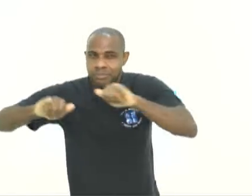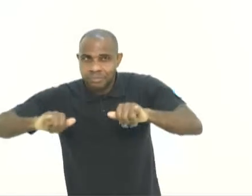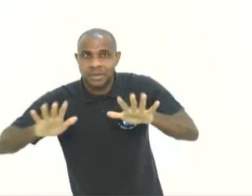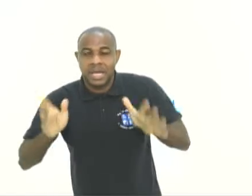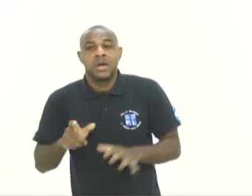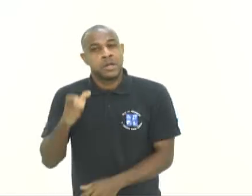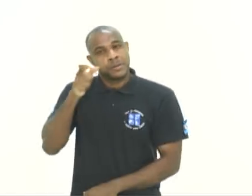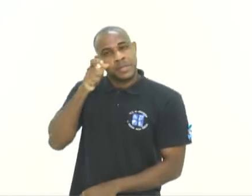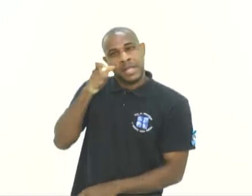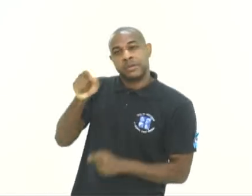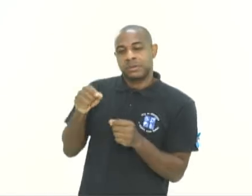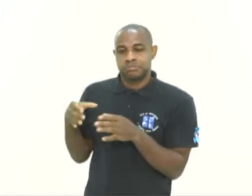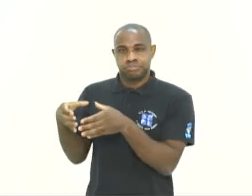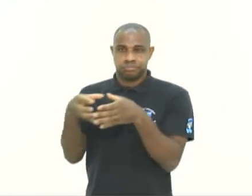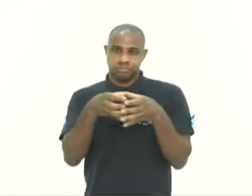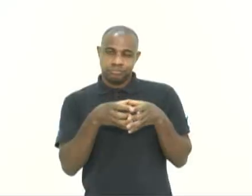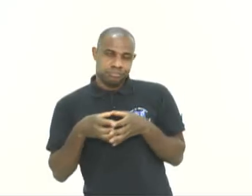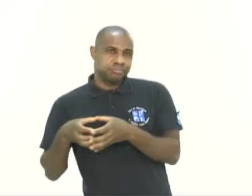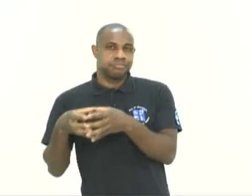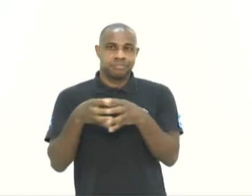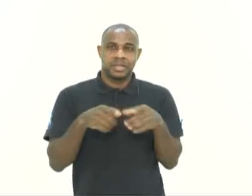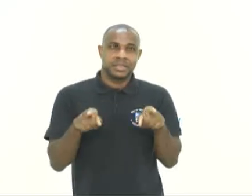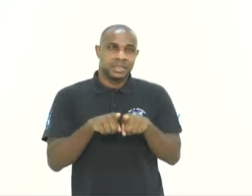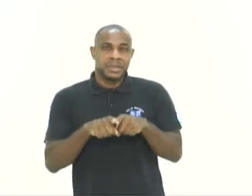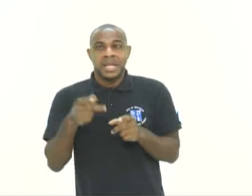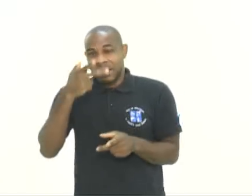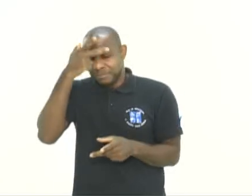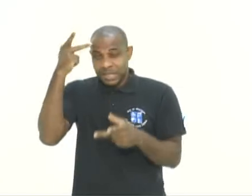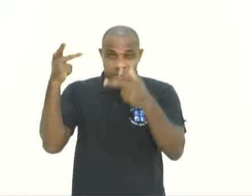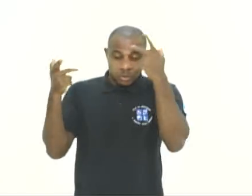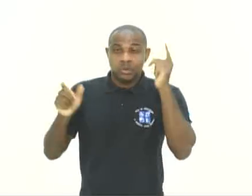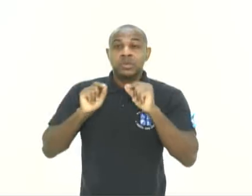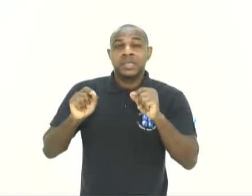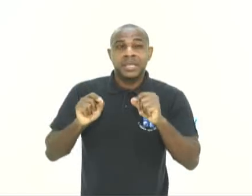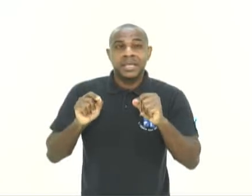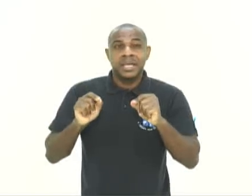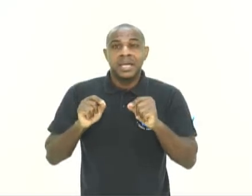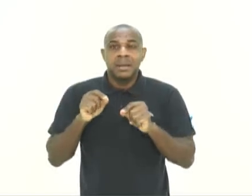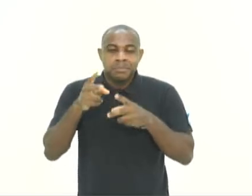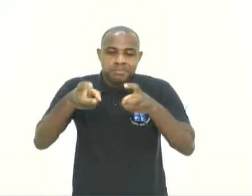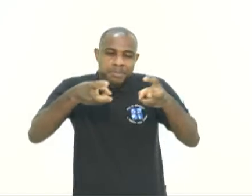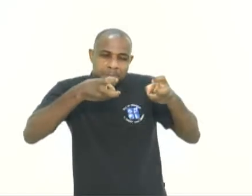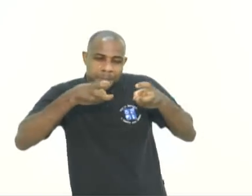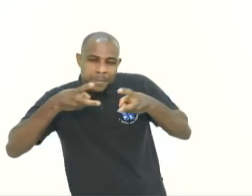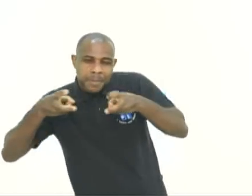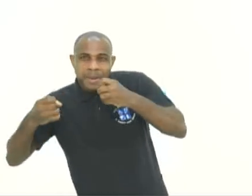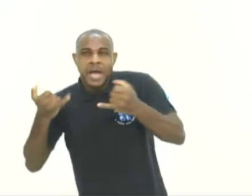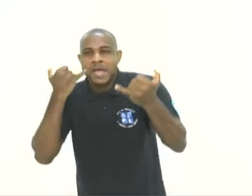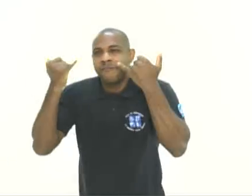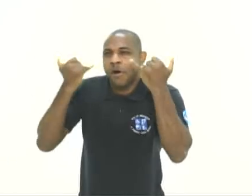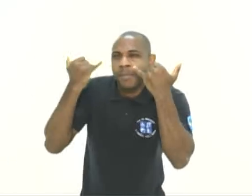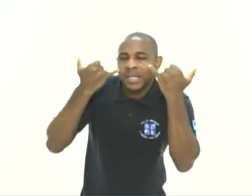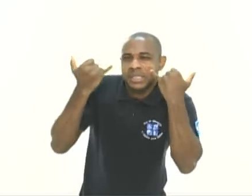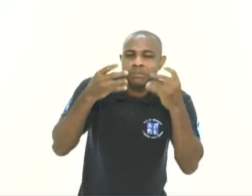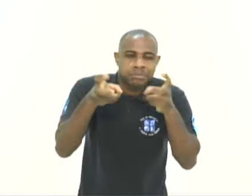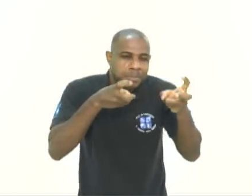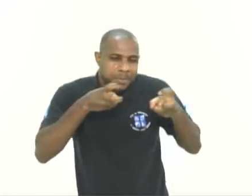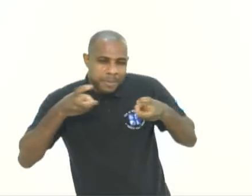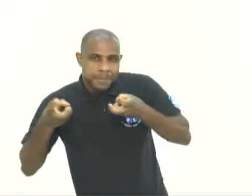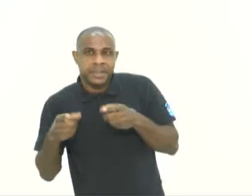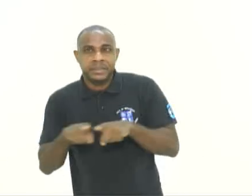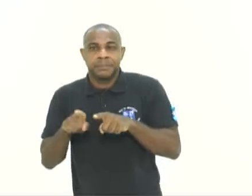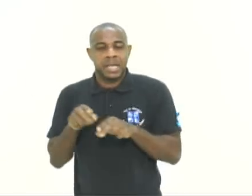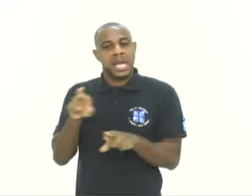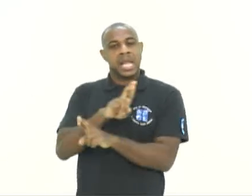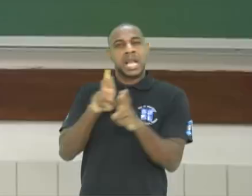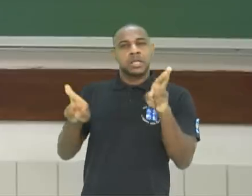desinteresse da coletividade ou a inabilidade das pessoas em assimilar grandes volumes de dados e relacionar